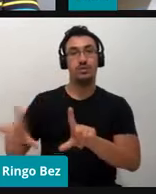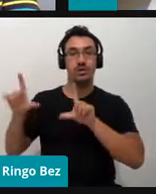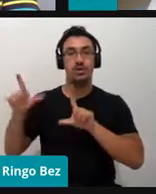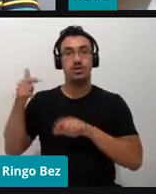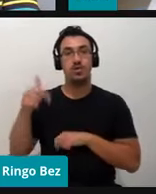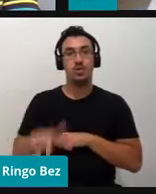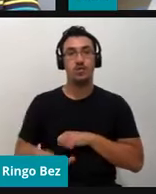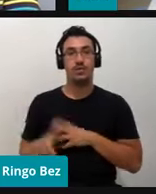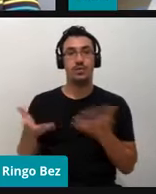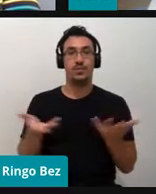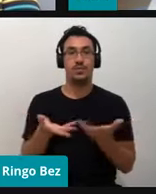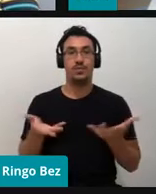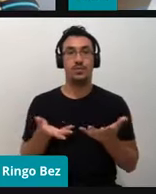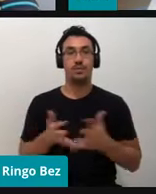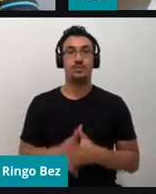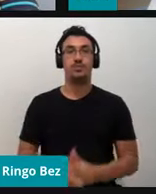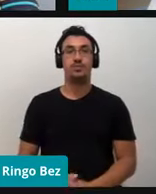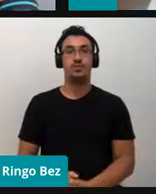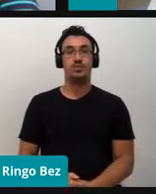aqui.